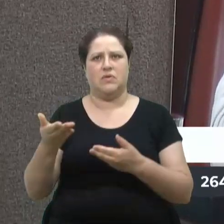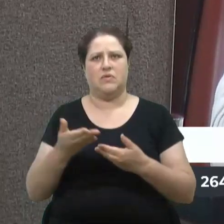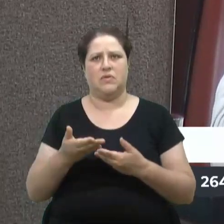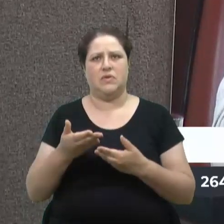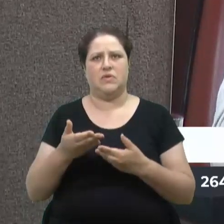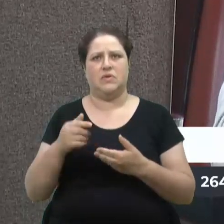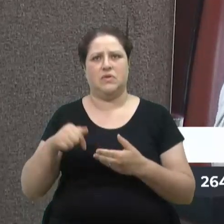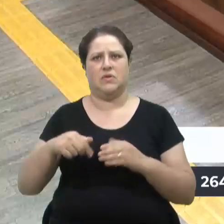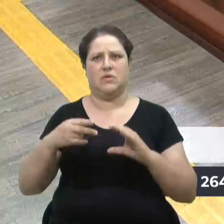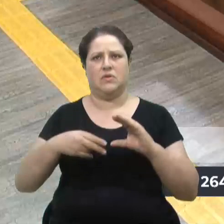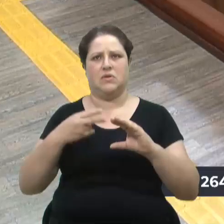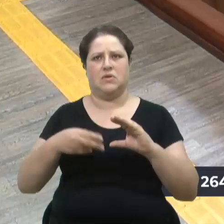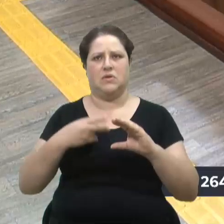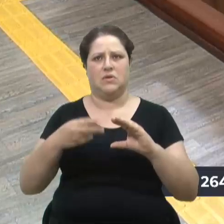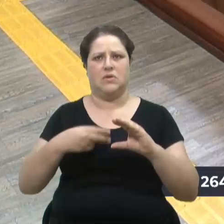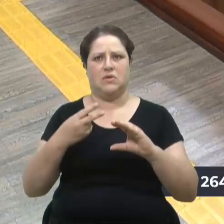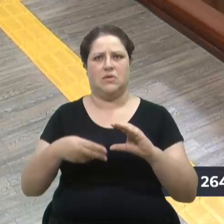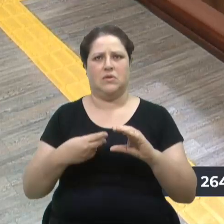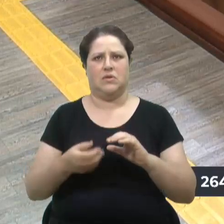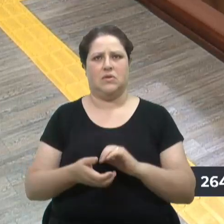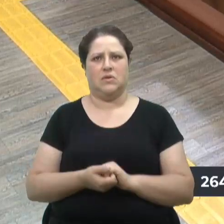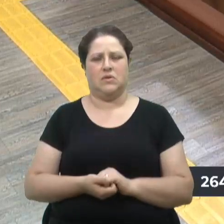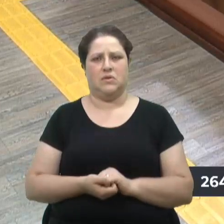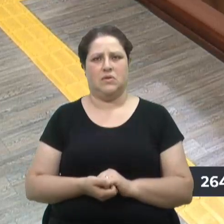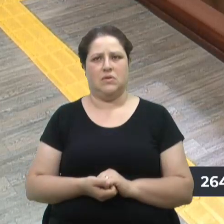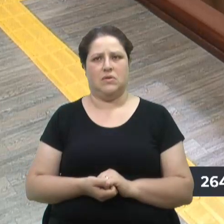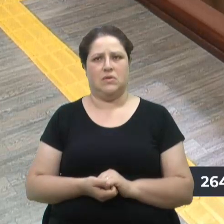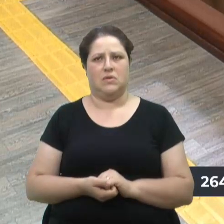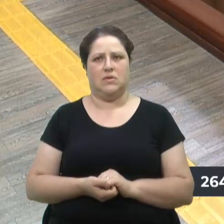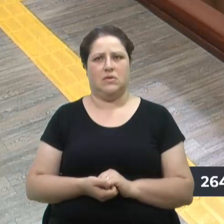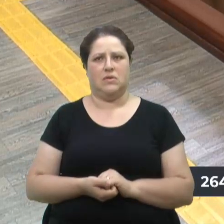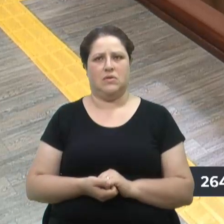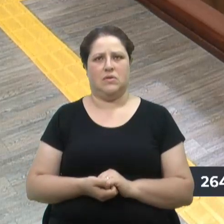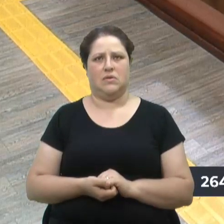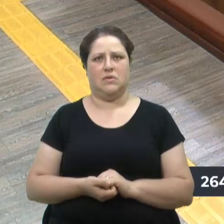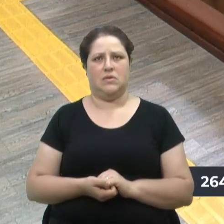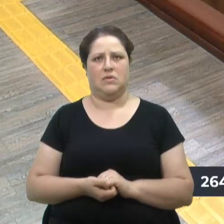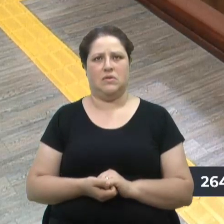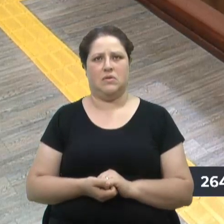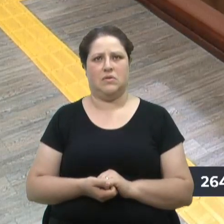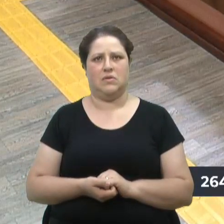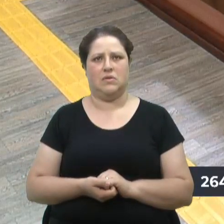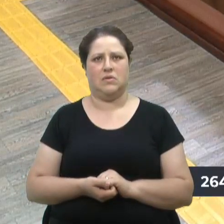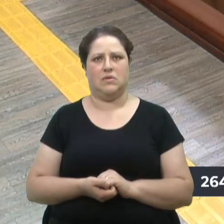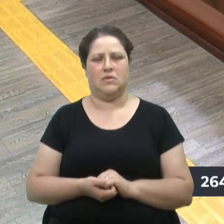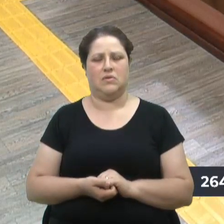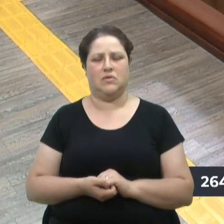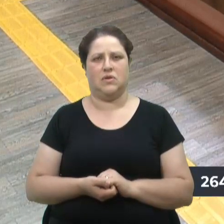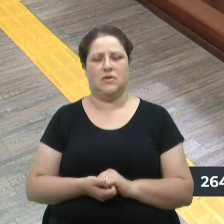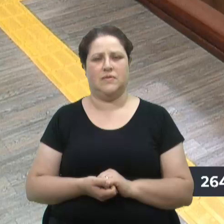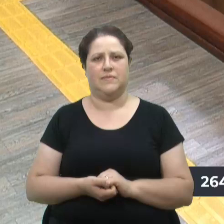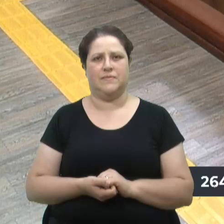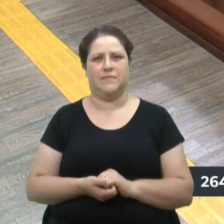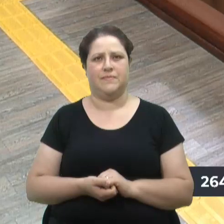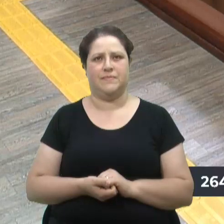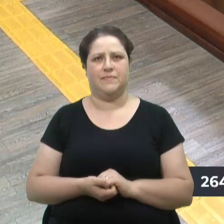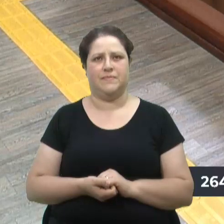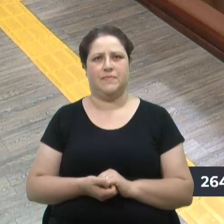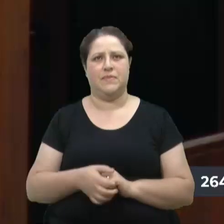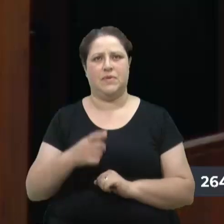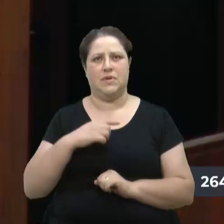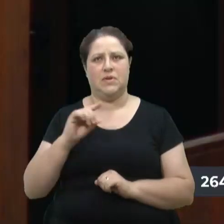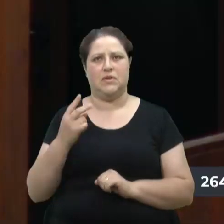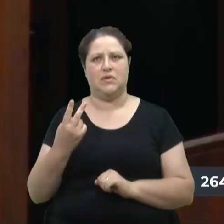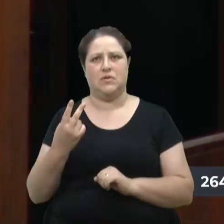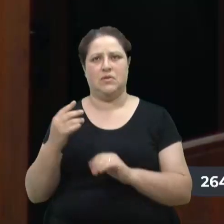Vereadores de Caxias. Bom, nesse sentido, eu queria concluir, pessoal, que tem duas entidades, vamos dizer assim, que eu respeito